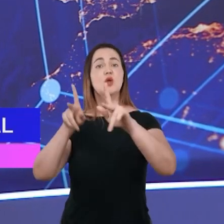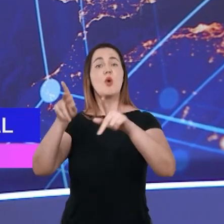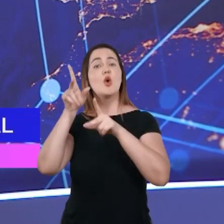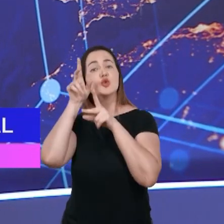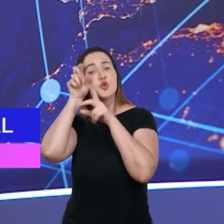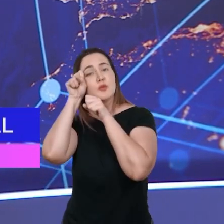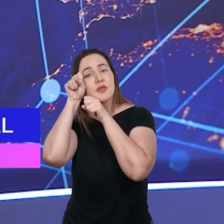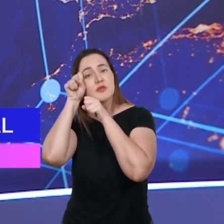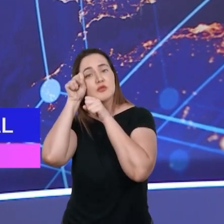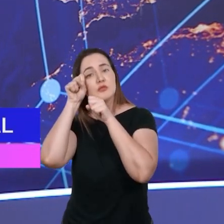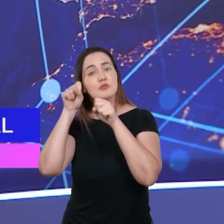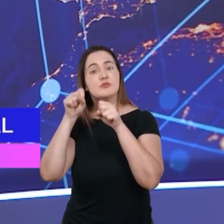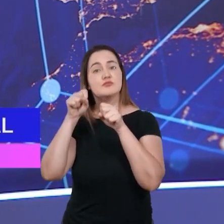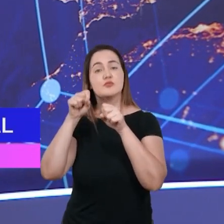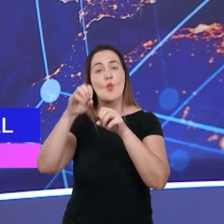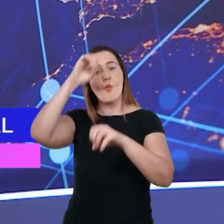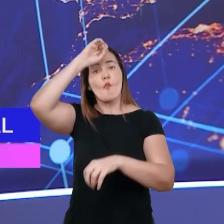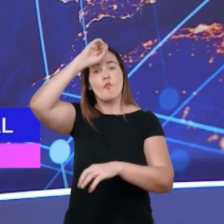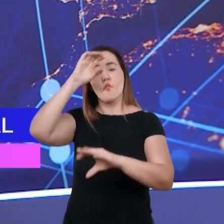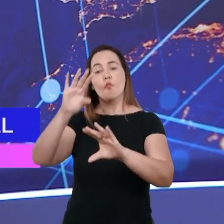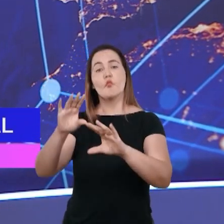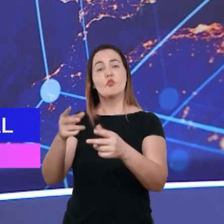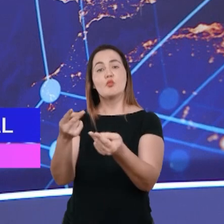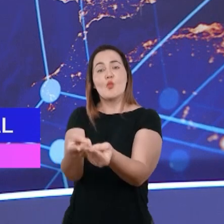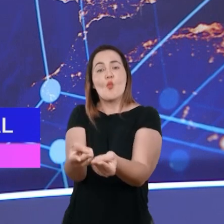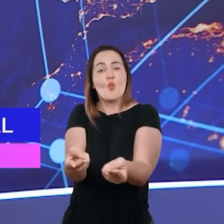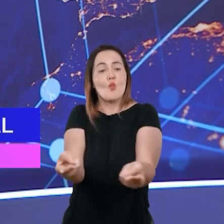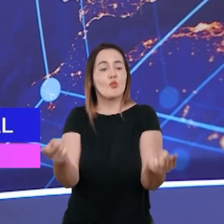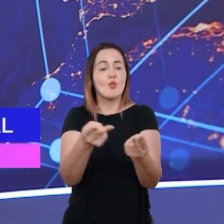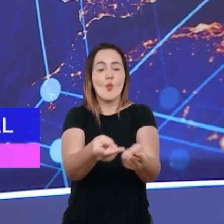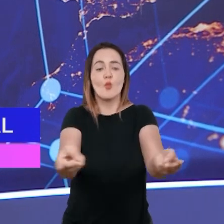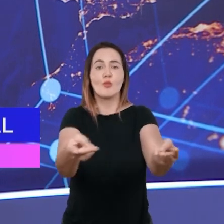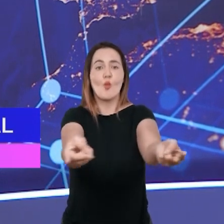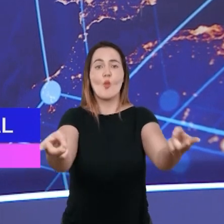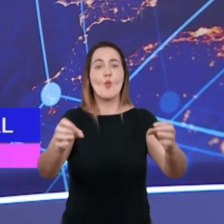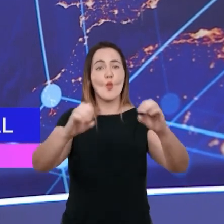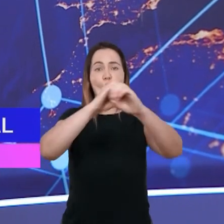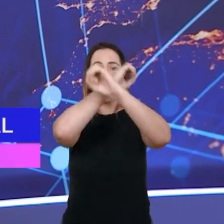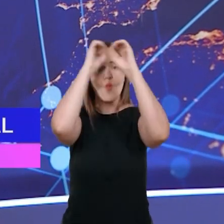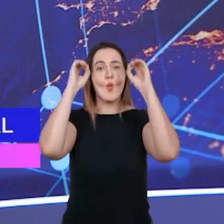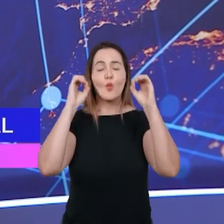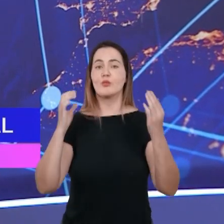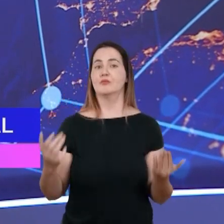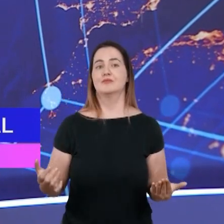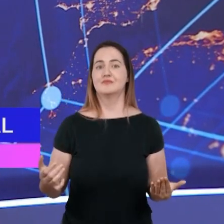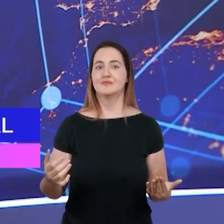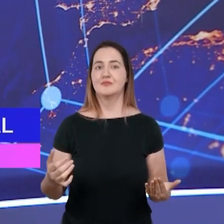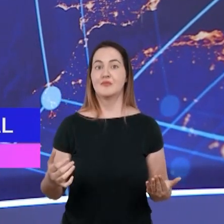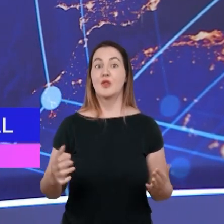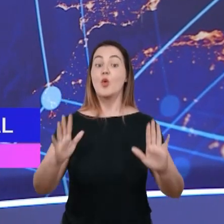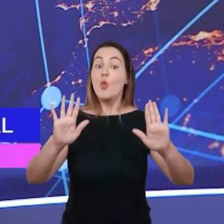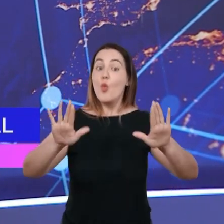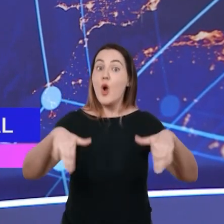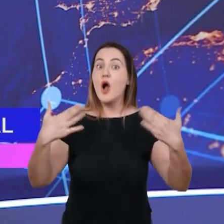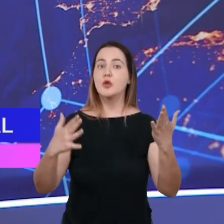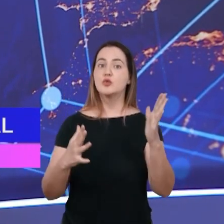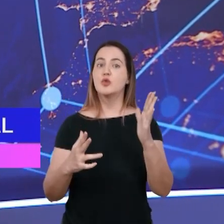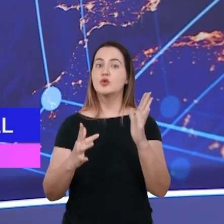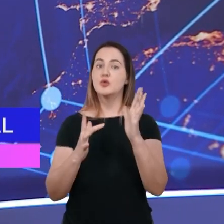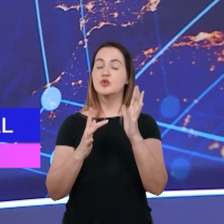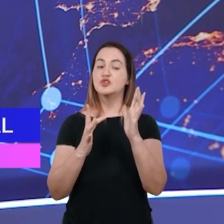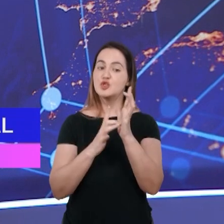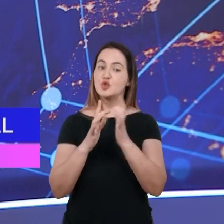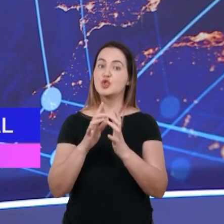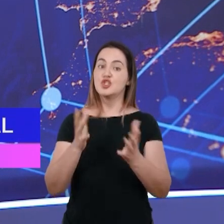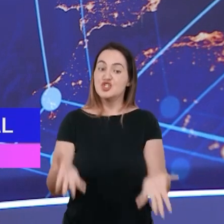Bíblia. A ressurreição da vida, que acontecerá na volta de Jesus, e a ressurreição do juízo, que acontecerá depois do milênio.